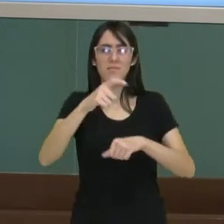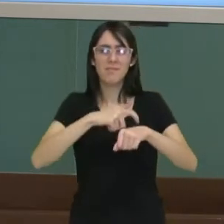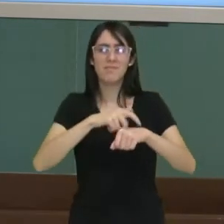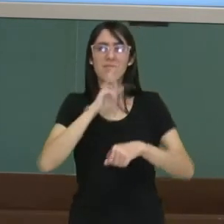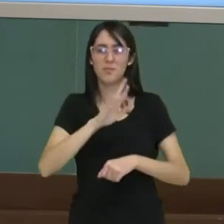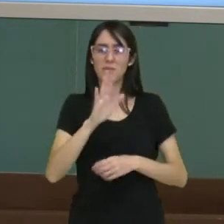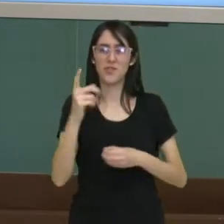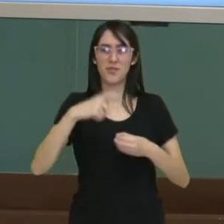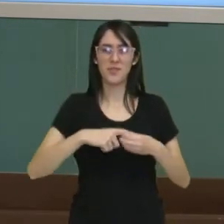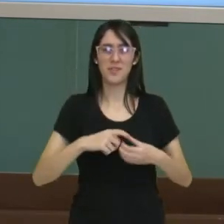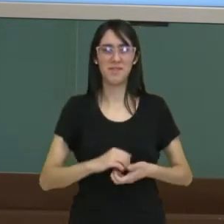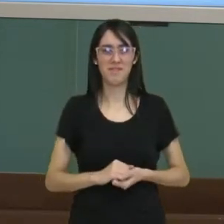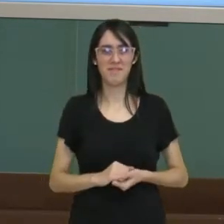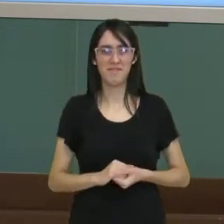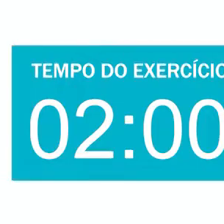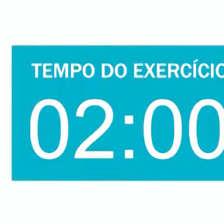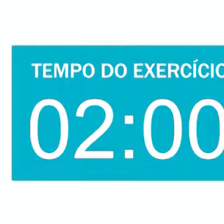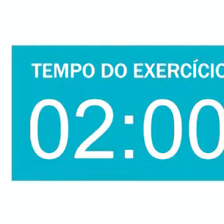já voltamos.